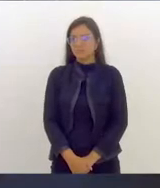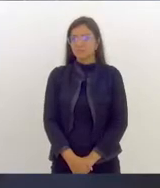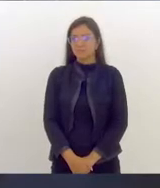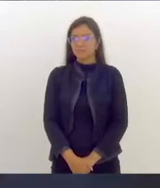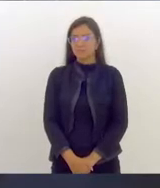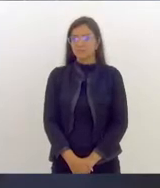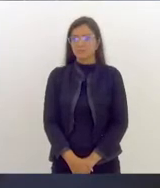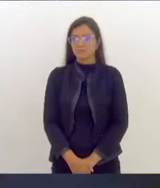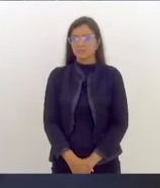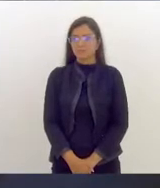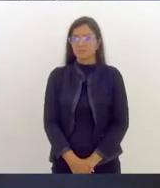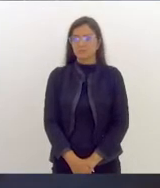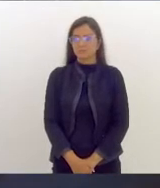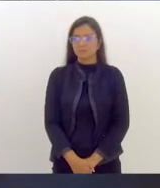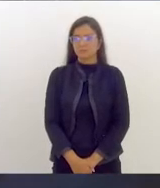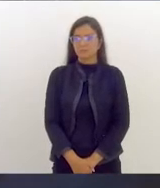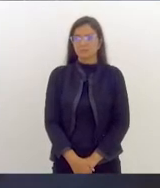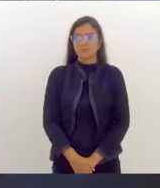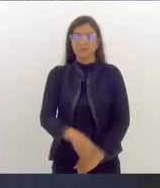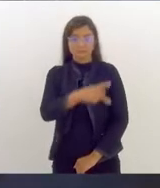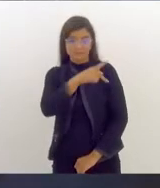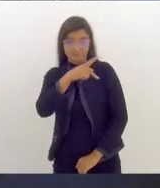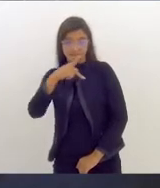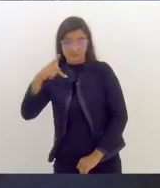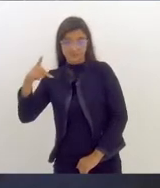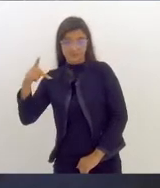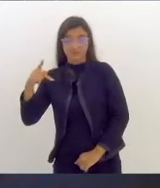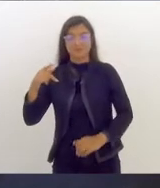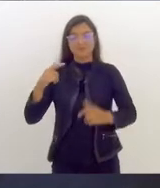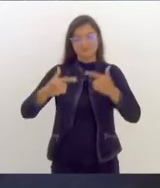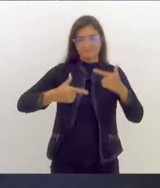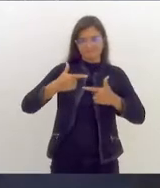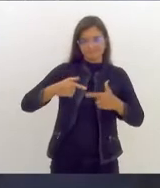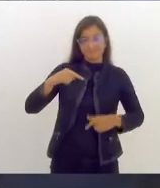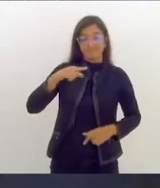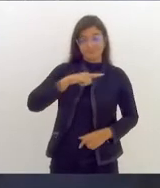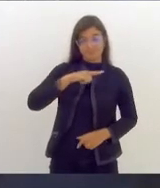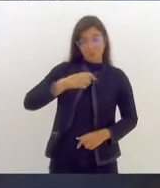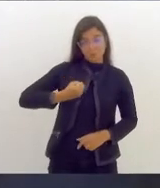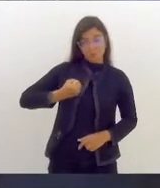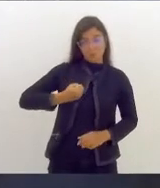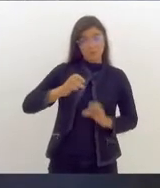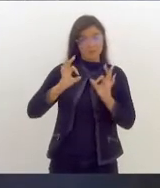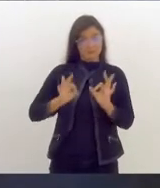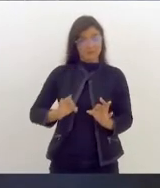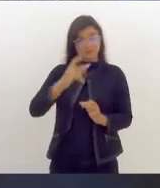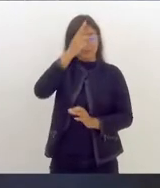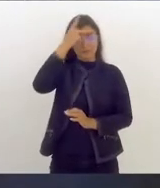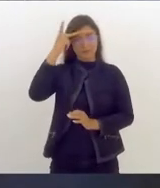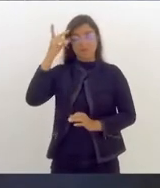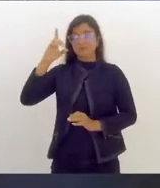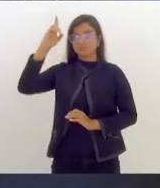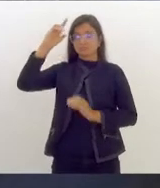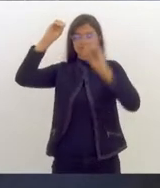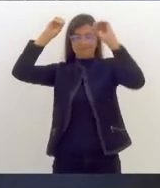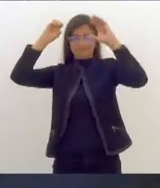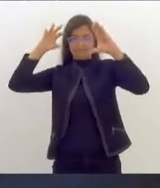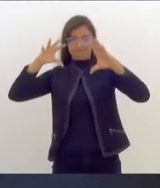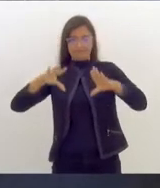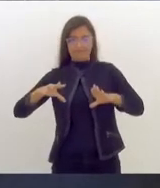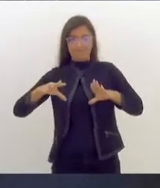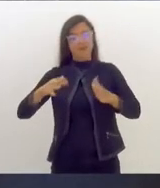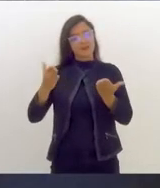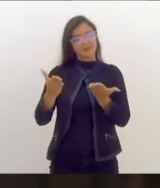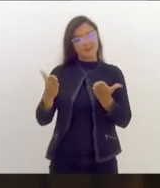presidente interino dos trabalhos, havendo o número legal sob a proteção de Deus, iniciamos os